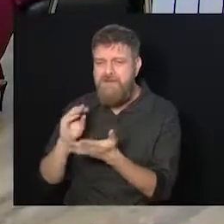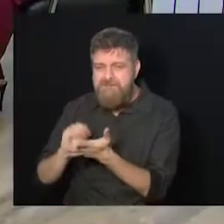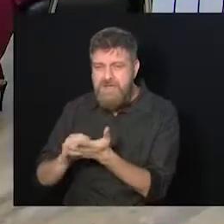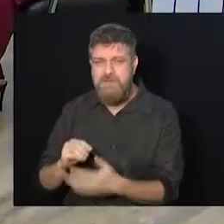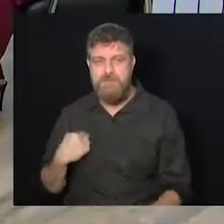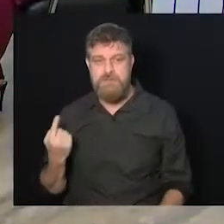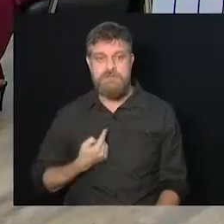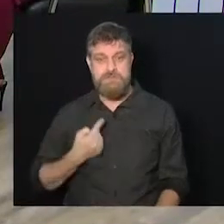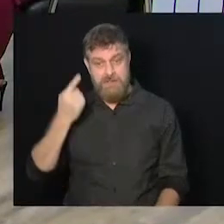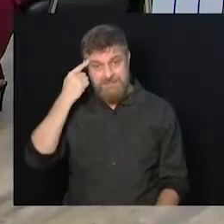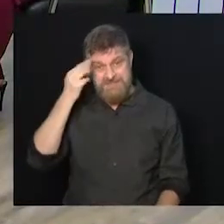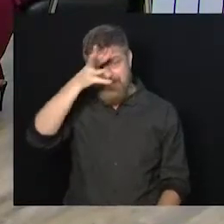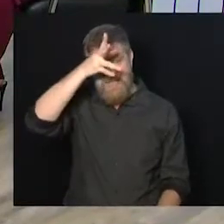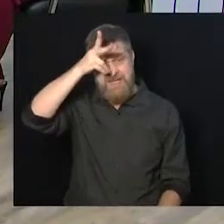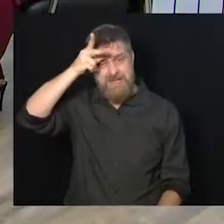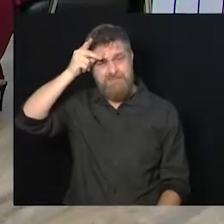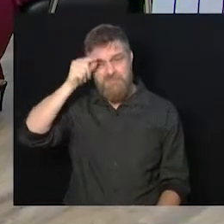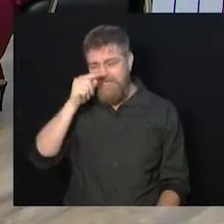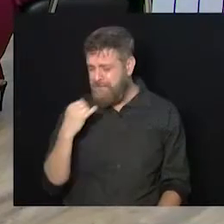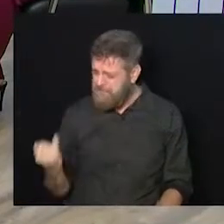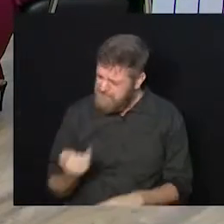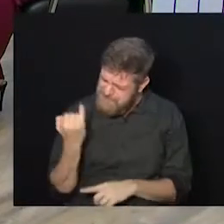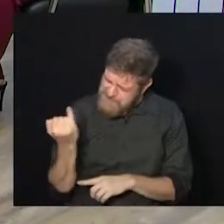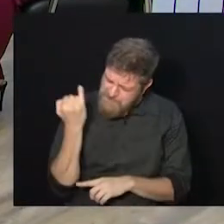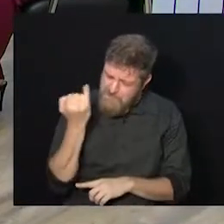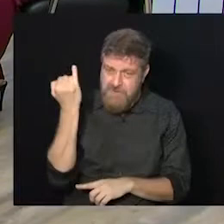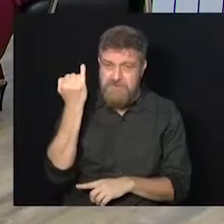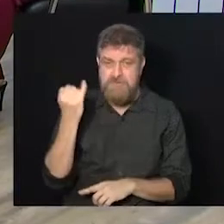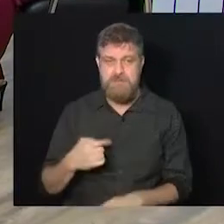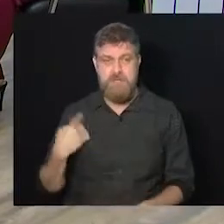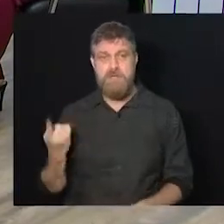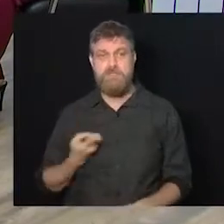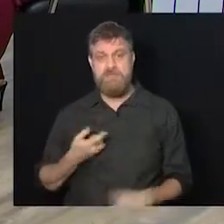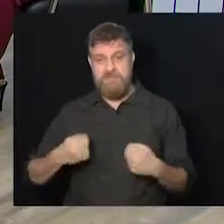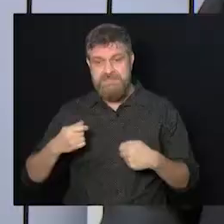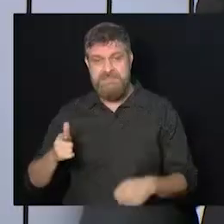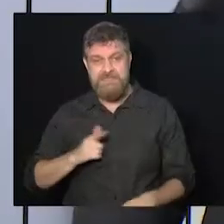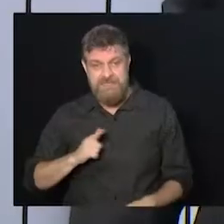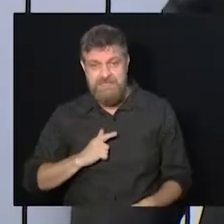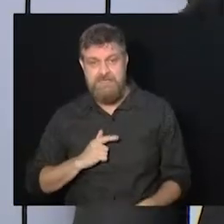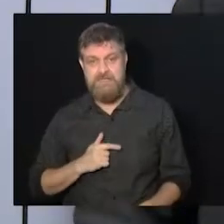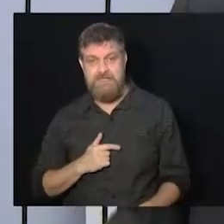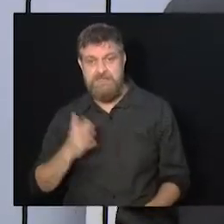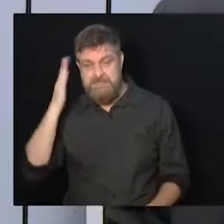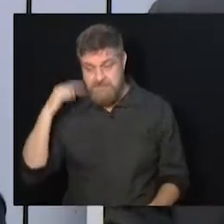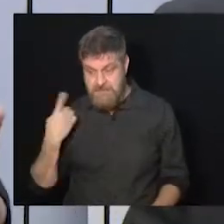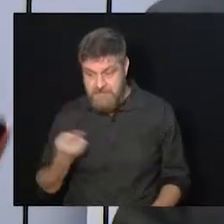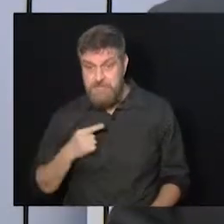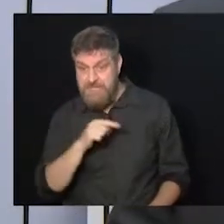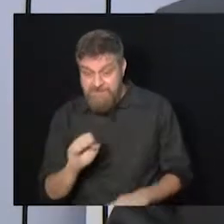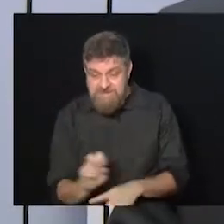patrimônio tão importante, tão valioso, vamos nos comportar como quem tem um patrimônio valioso e